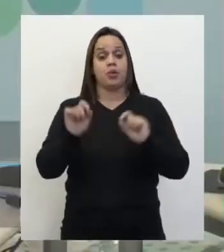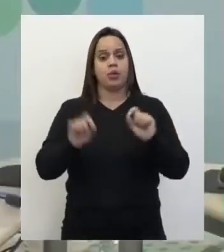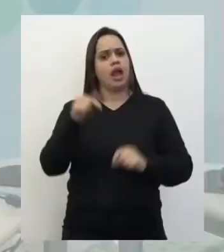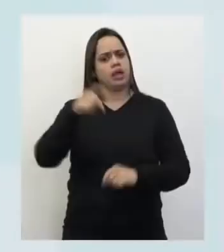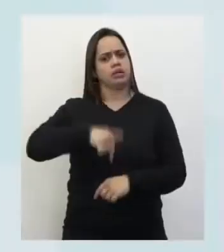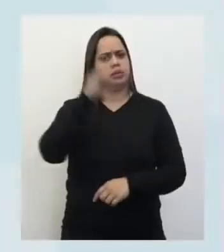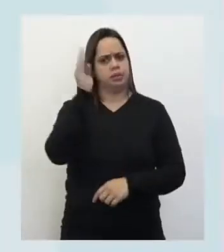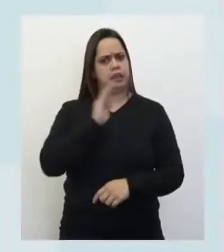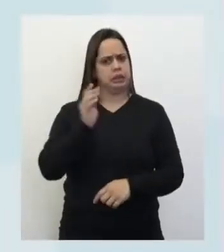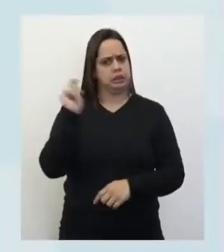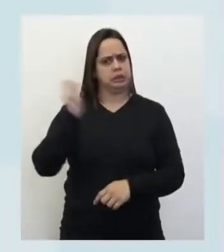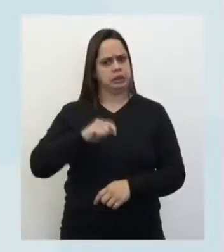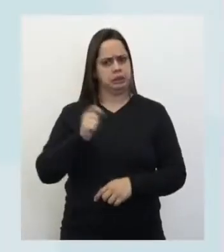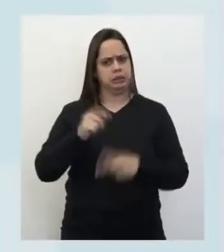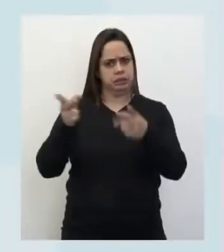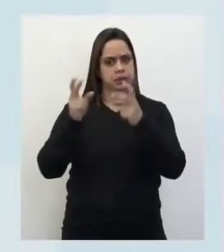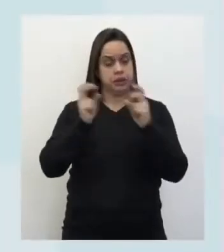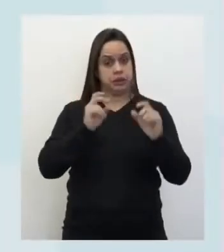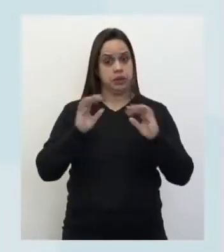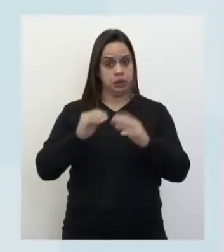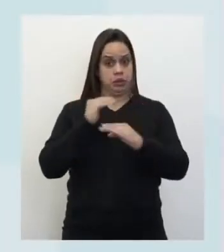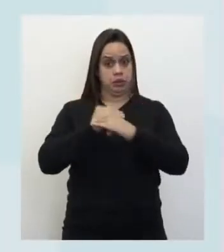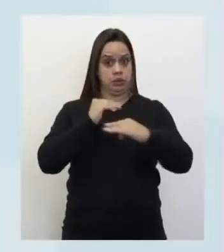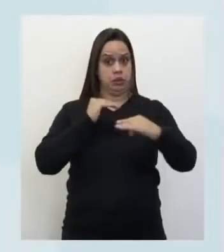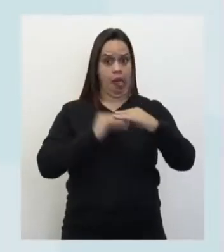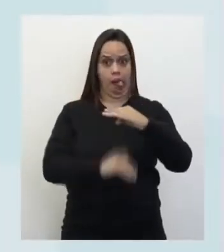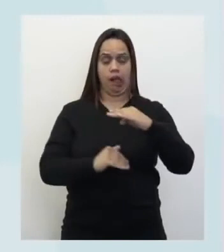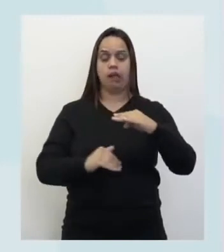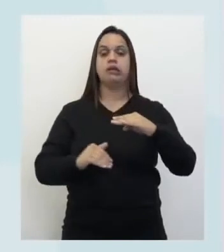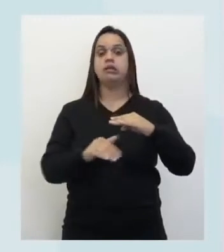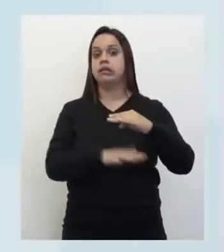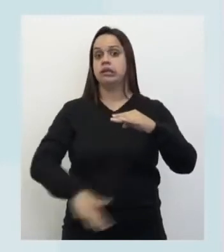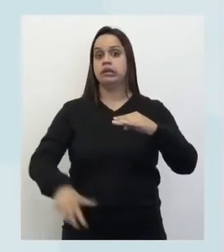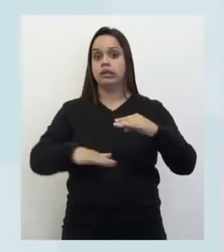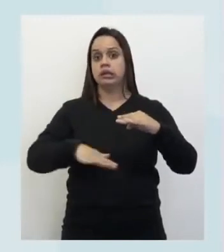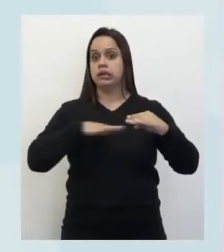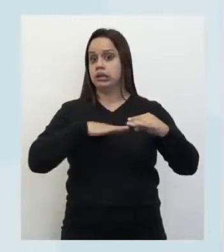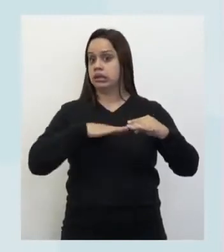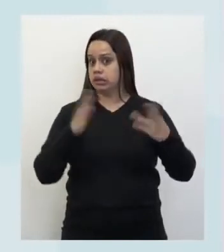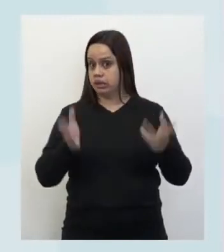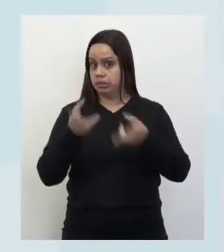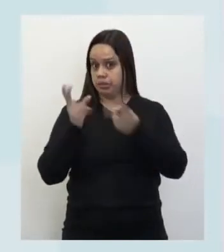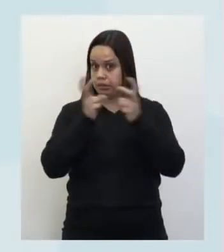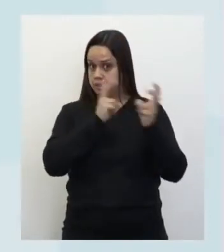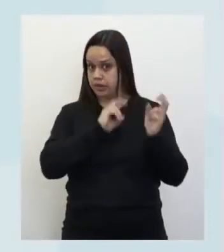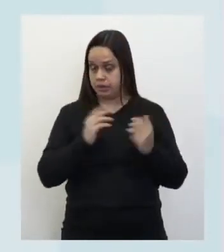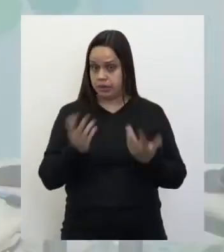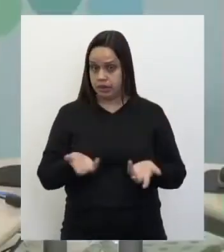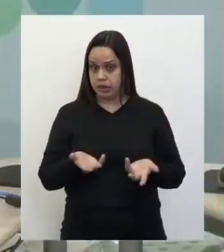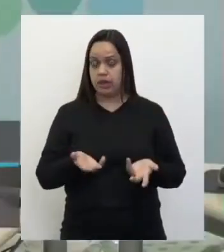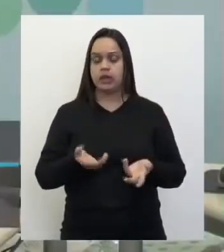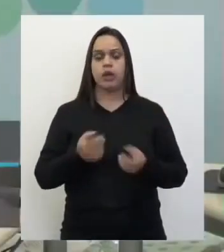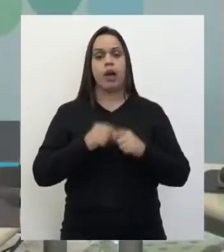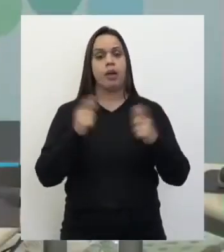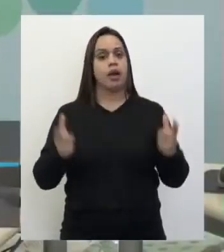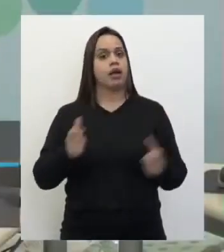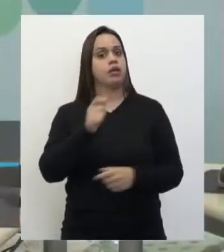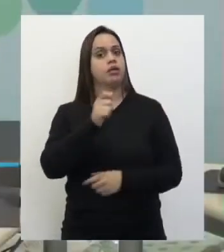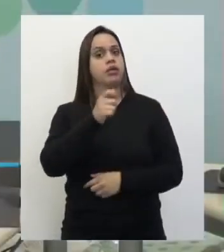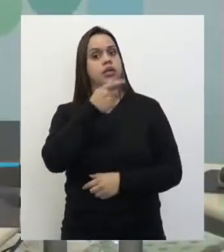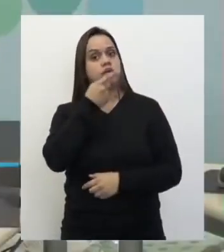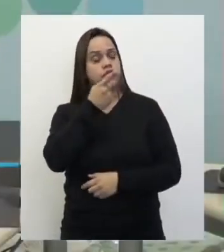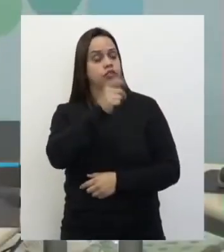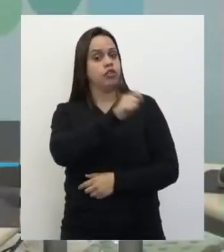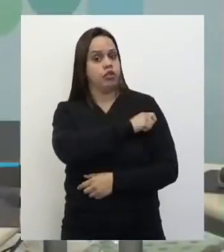Brasil é possível perceber as desigualdades sociais no espaço urbano? Comente sua resposta. A maioria colocou